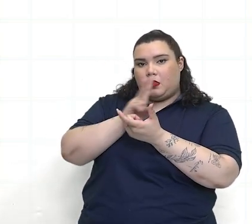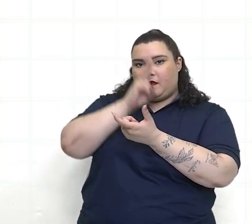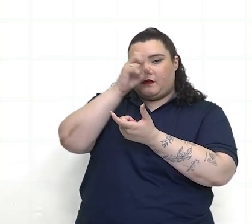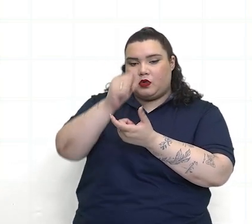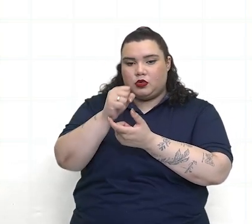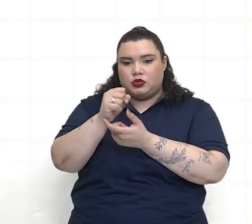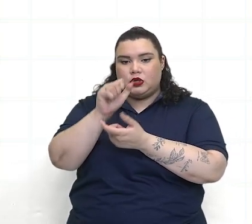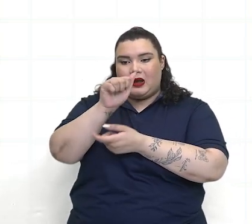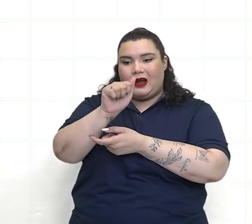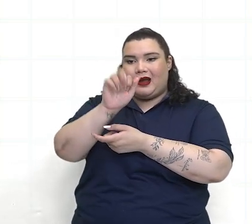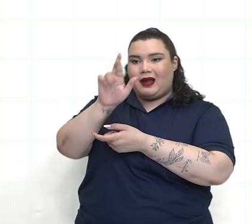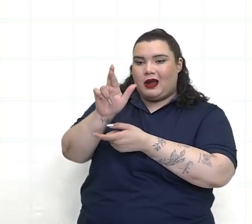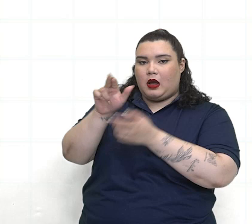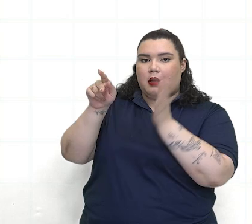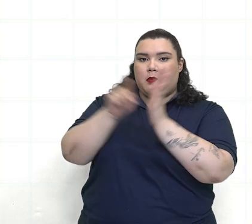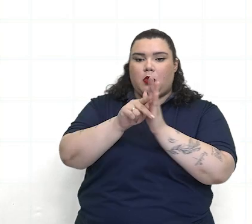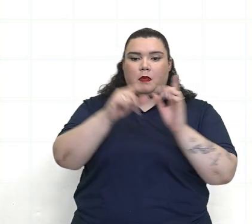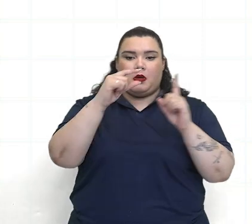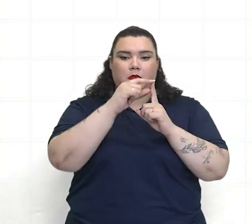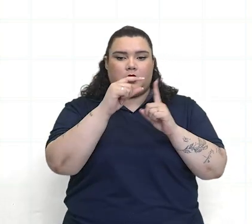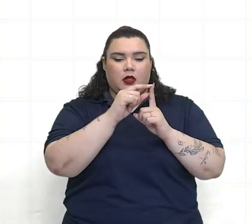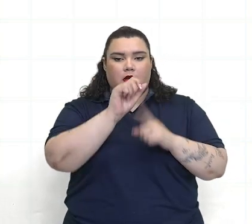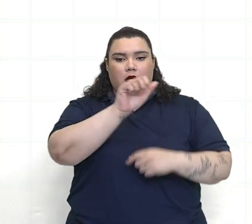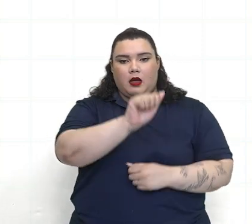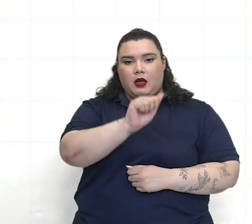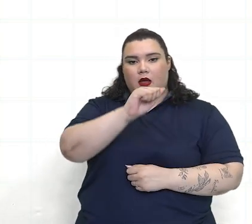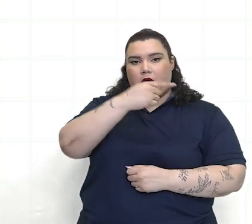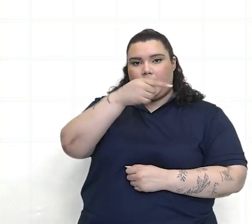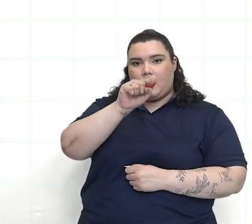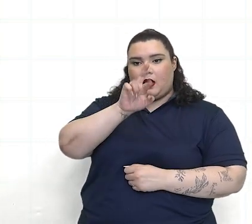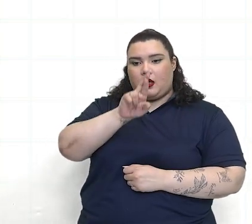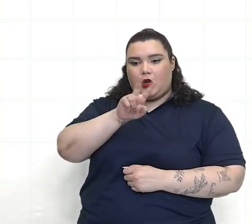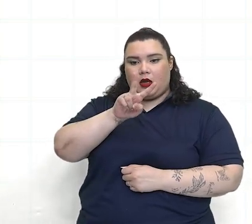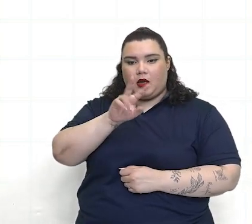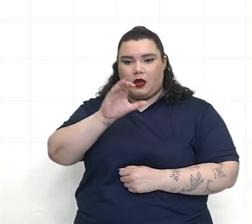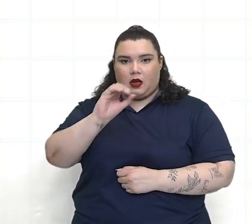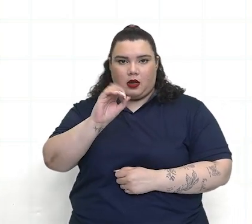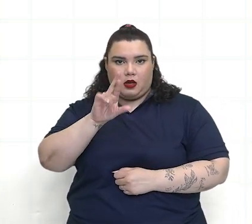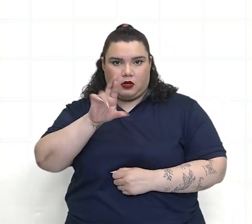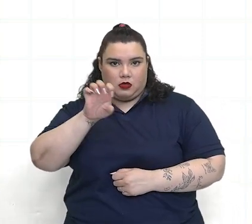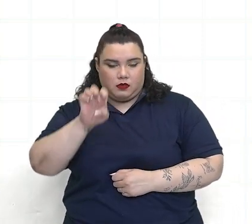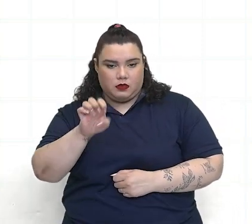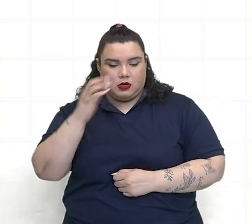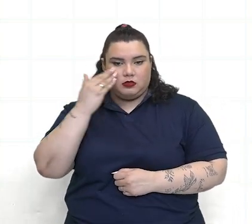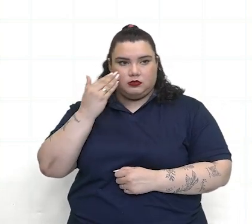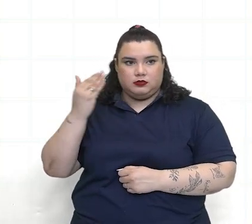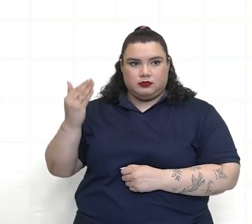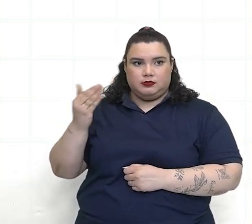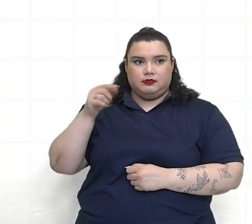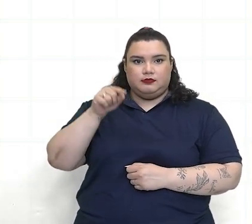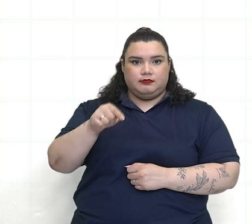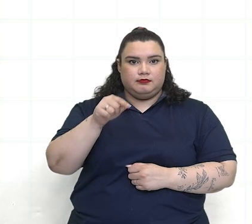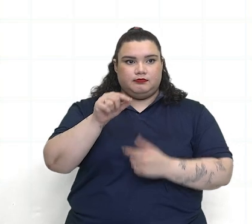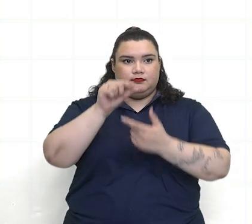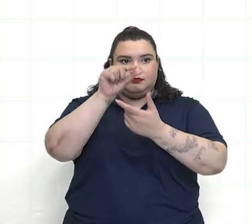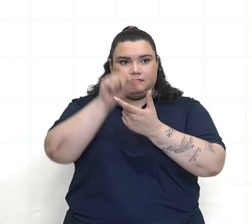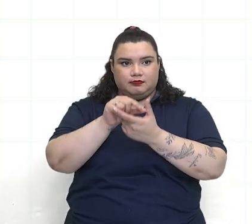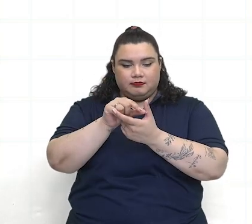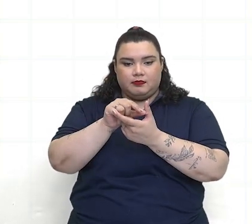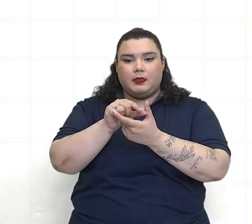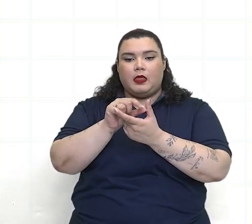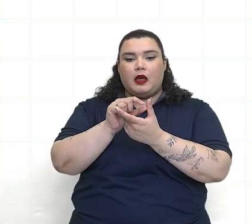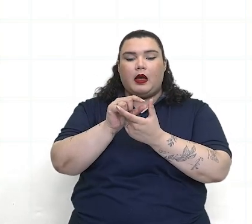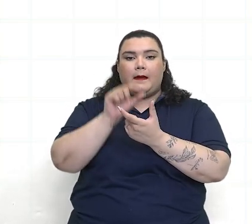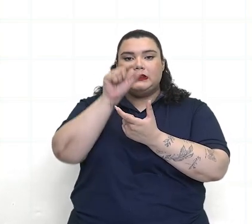palavra árvore. Note a palavra árvore. Você tem aqui a palavra árvore. Essa sílaba tônica,